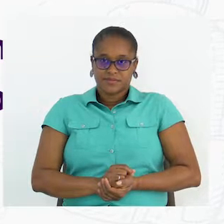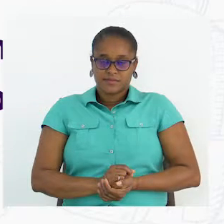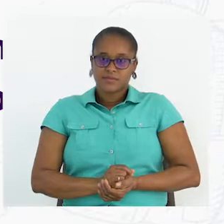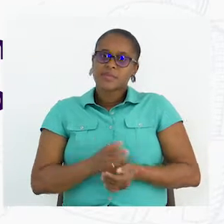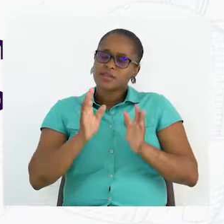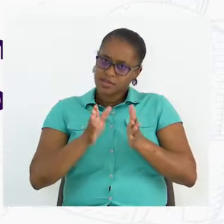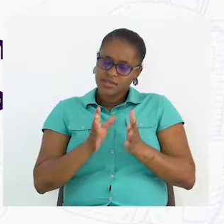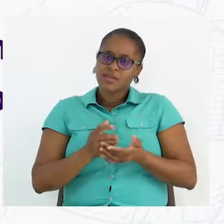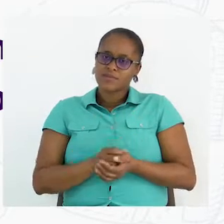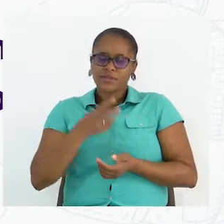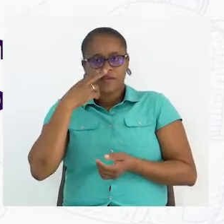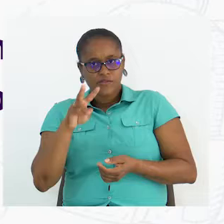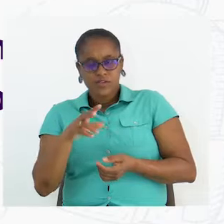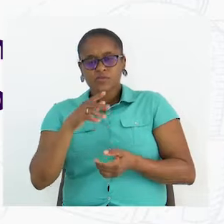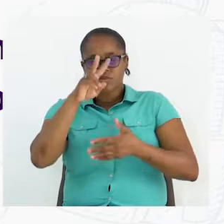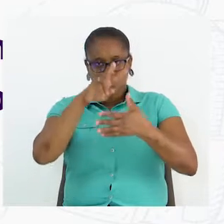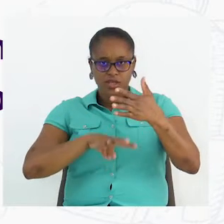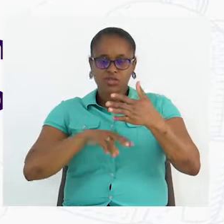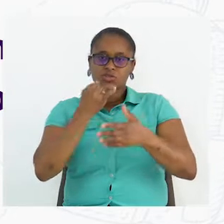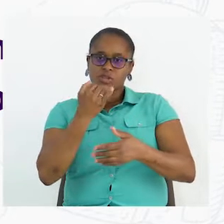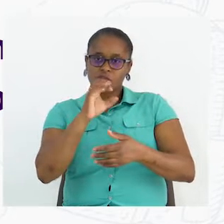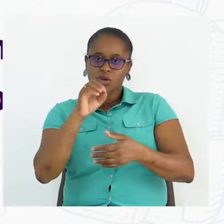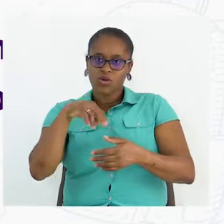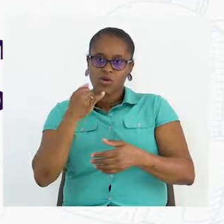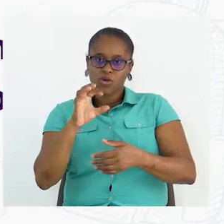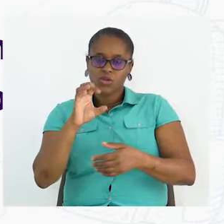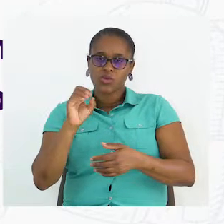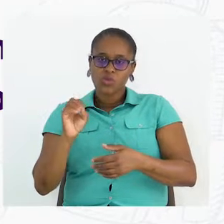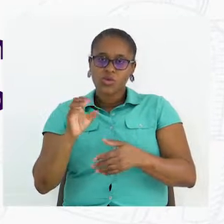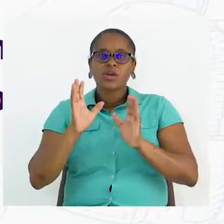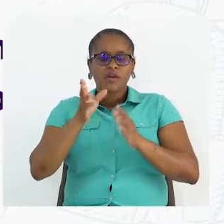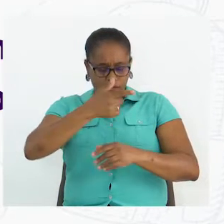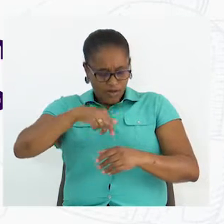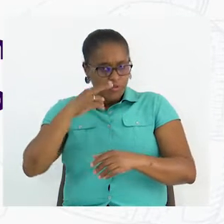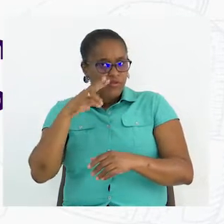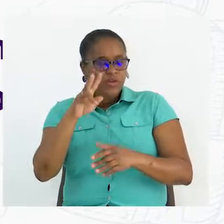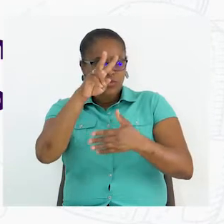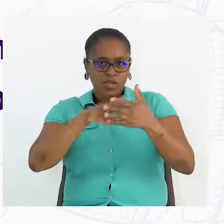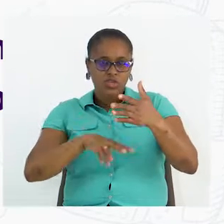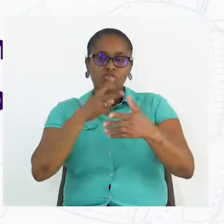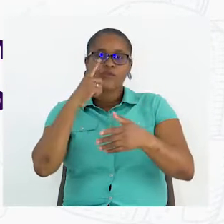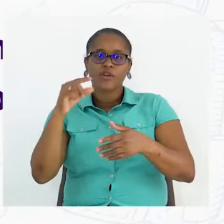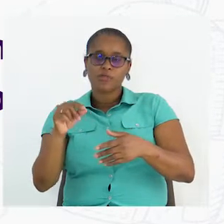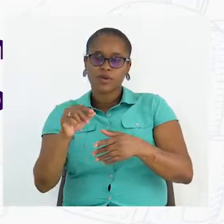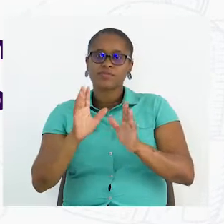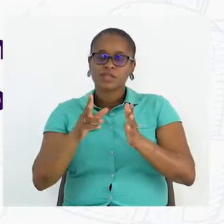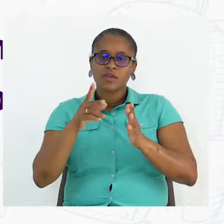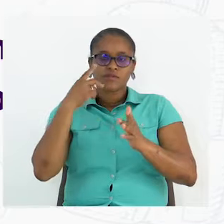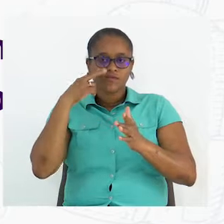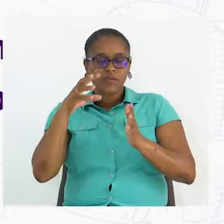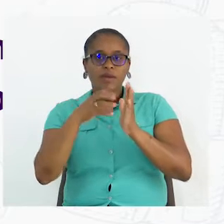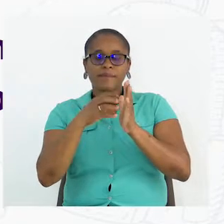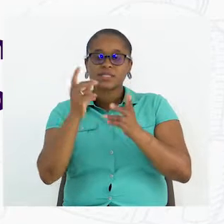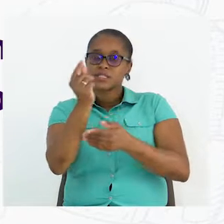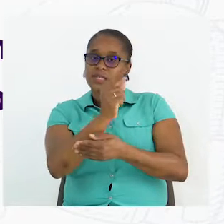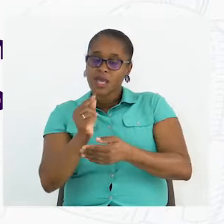que já vimos o texto icônico, vamos ver o texto verbal. Como vimos, a banda desenhada é a associação de texto